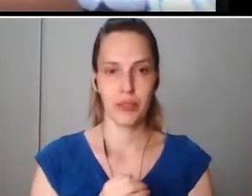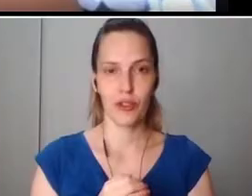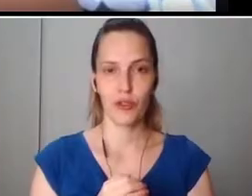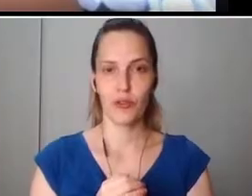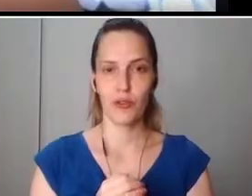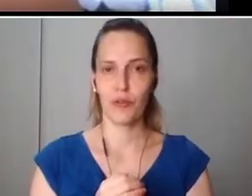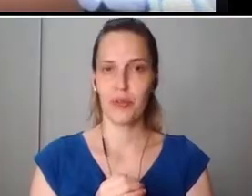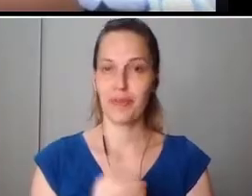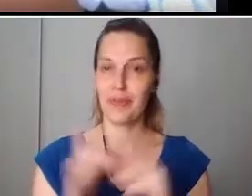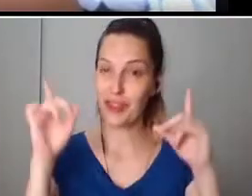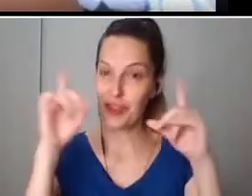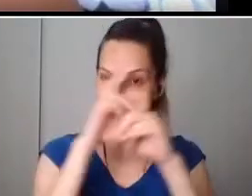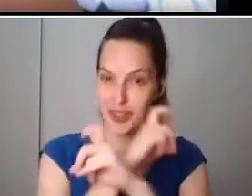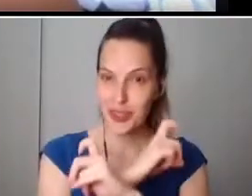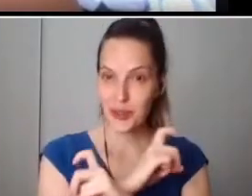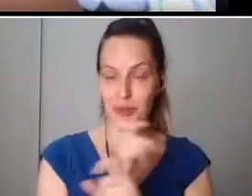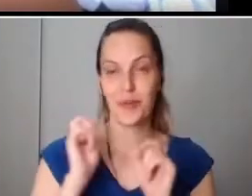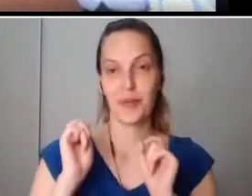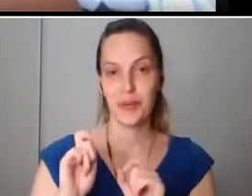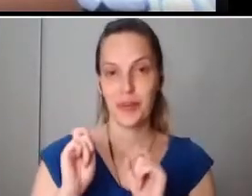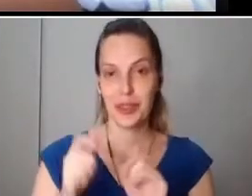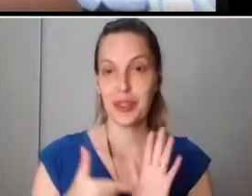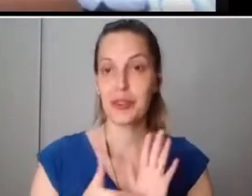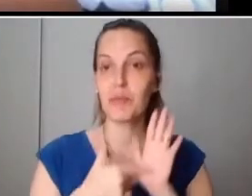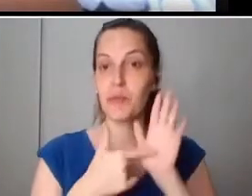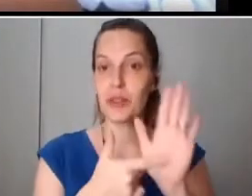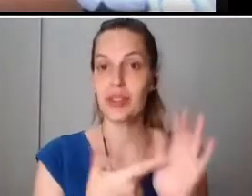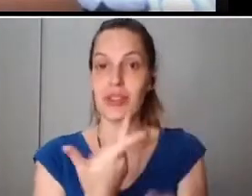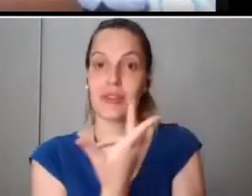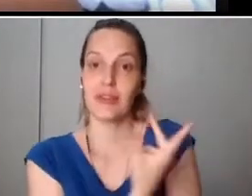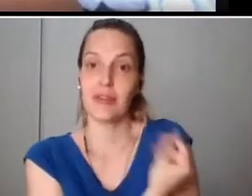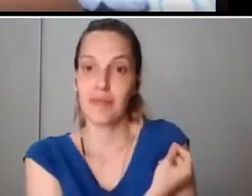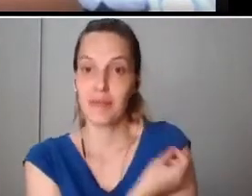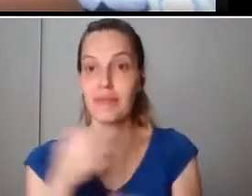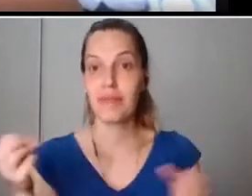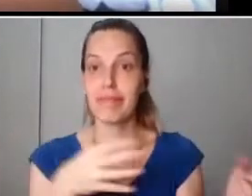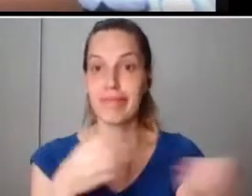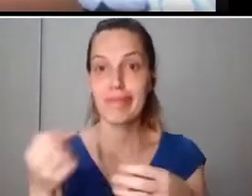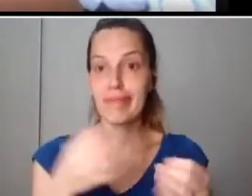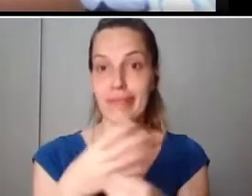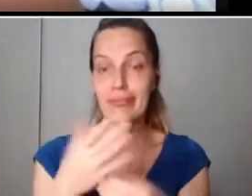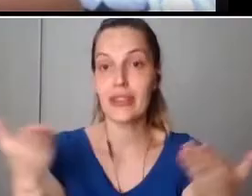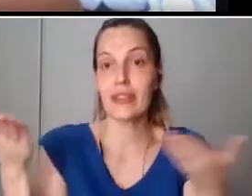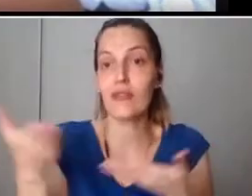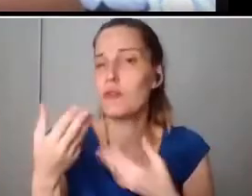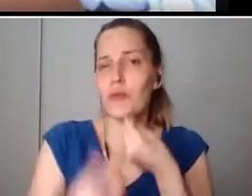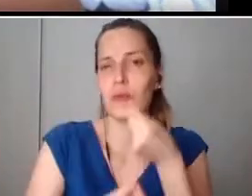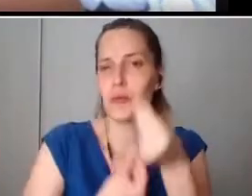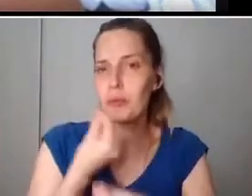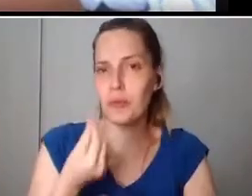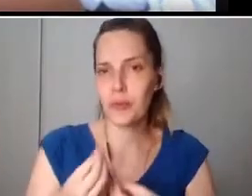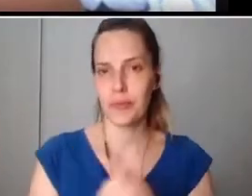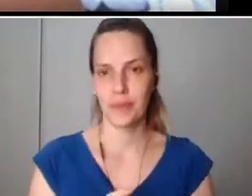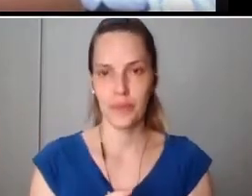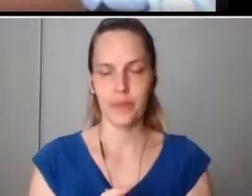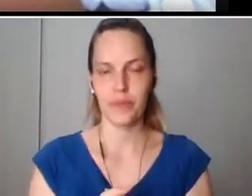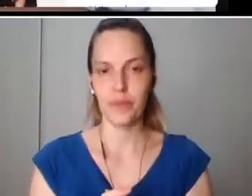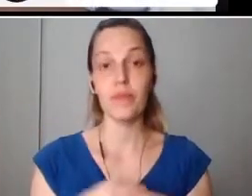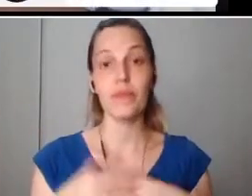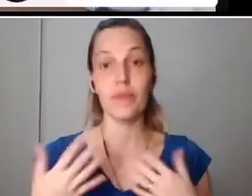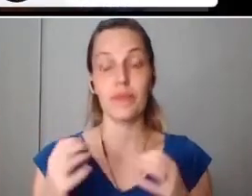complexa, na verdade, que é mostrar uma atualização das vacinas e onde acho que a gente está agora, né, e como esse seminário, ele